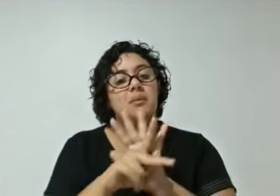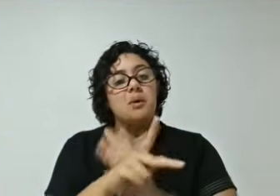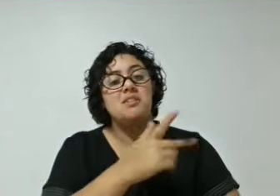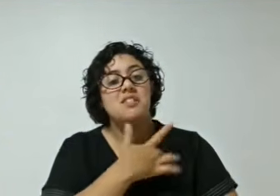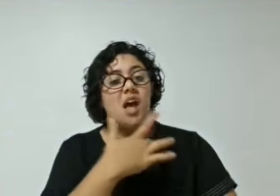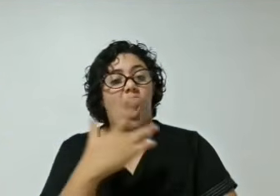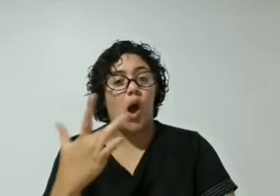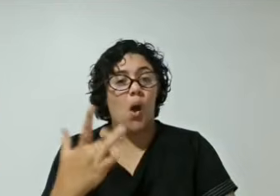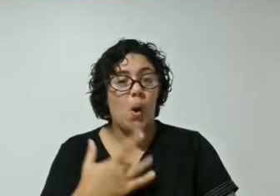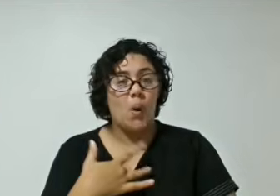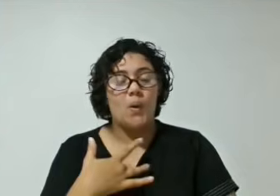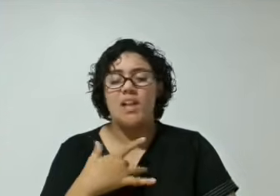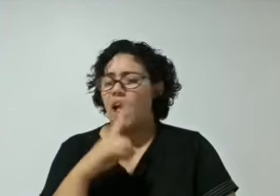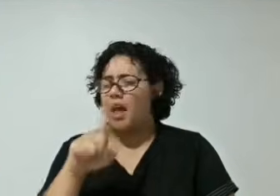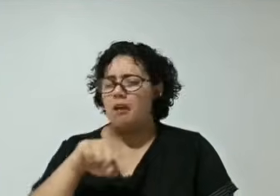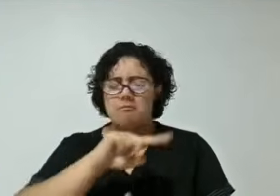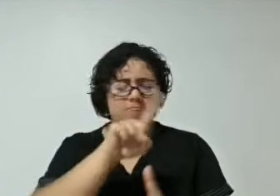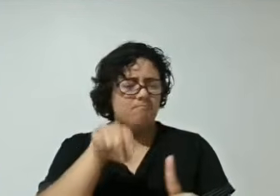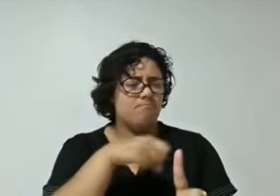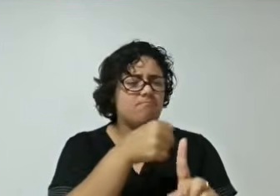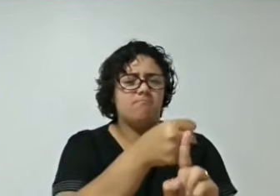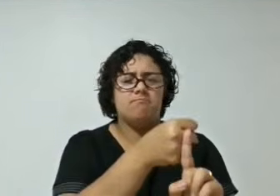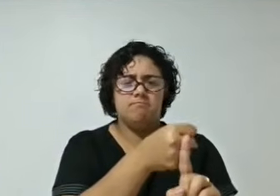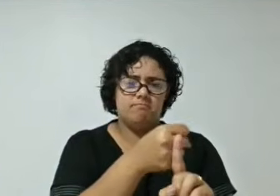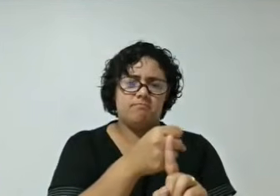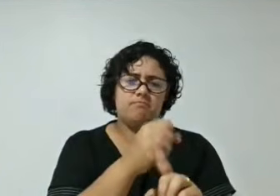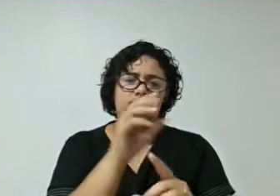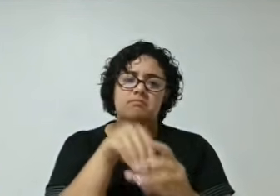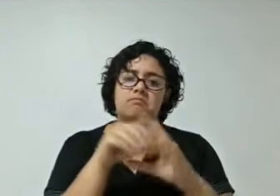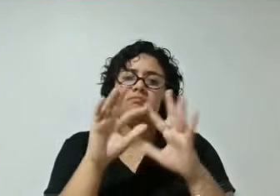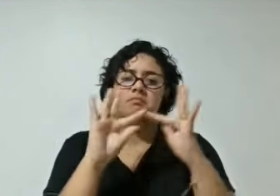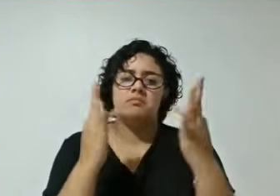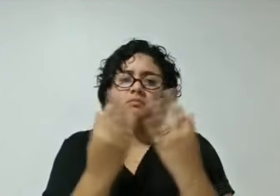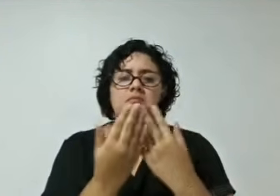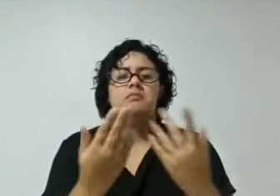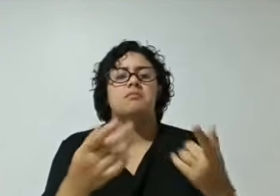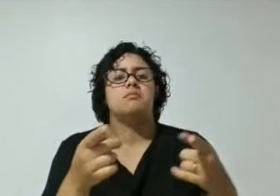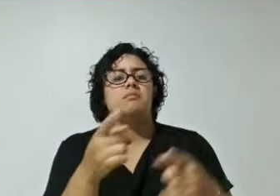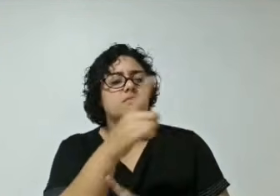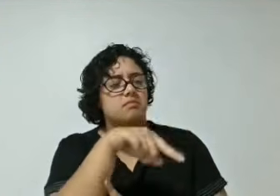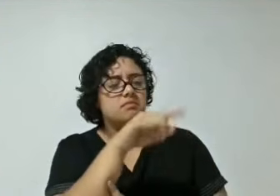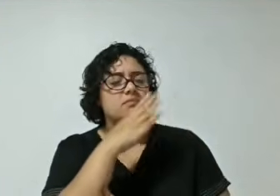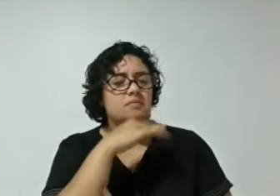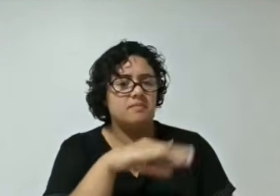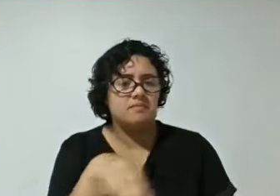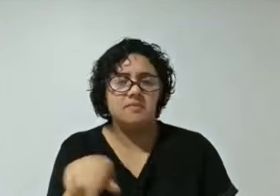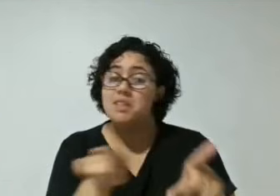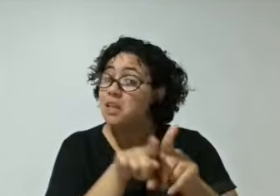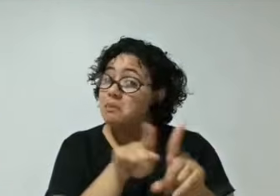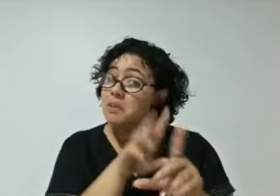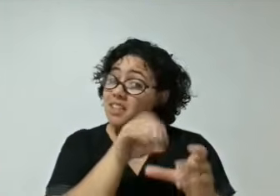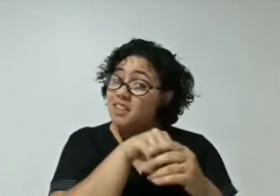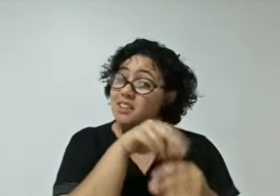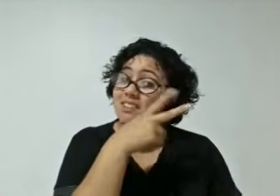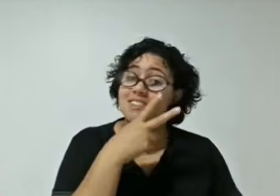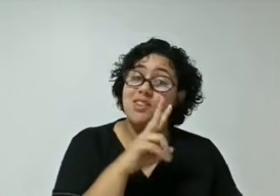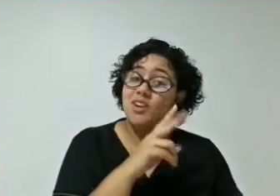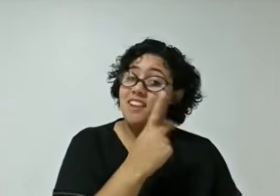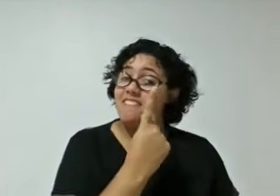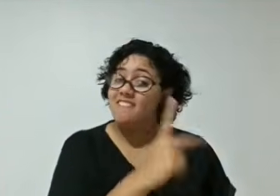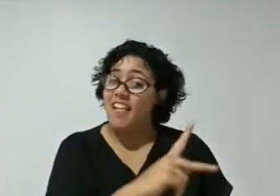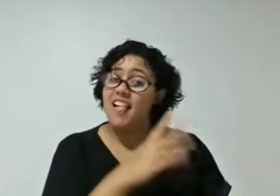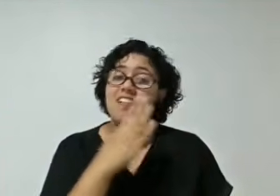para a família dessas crianças que estão sempre presentes também. Acho que seria a história que eu destacaria,